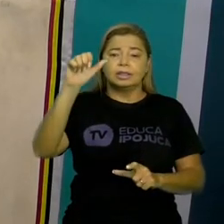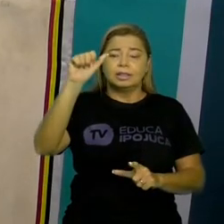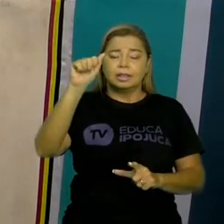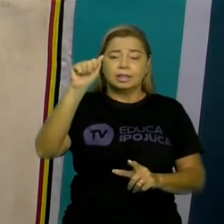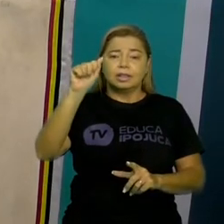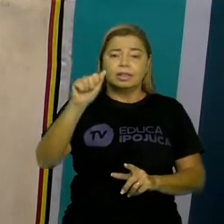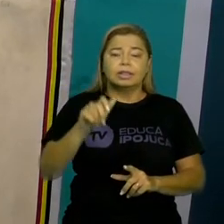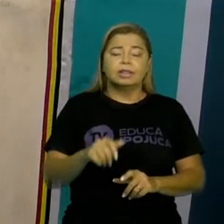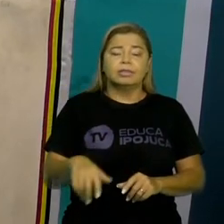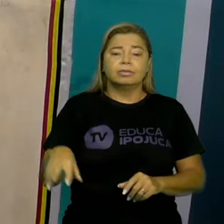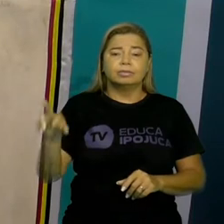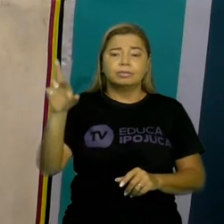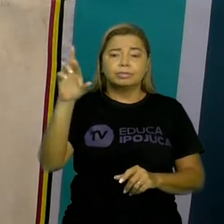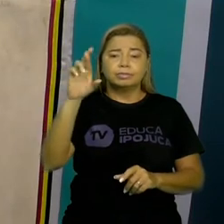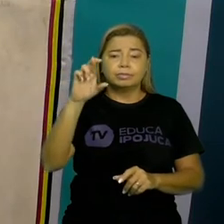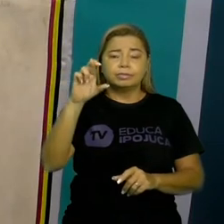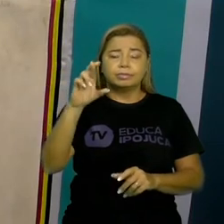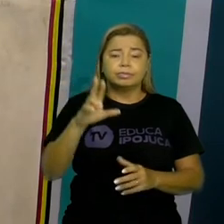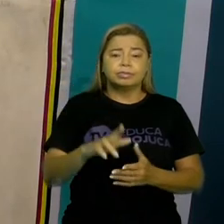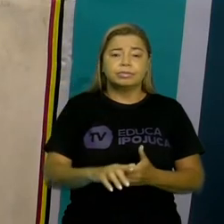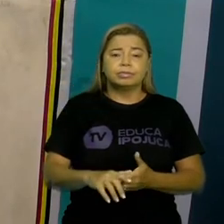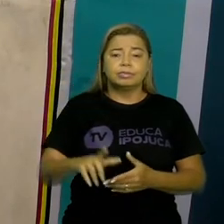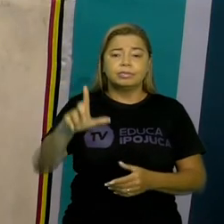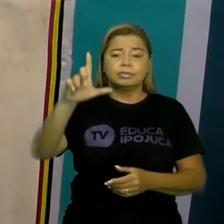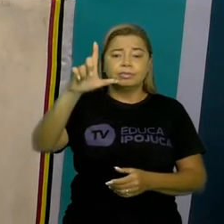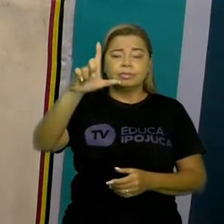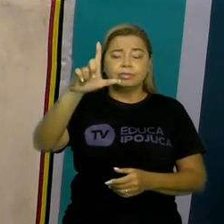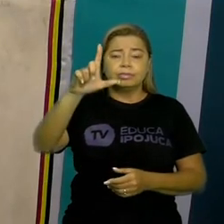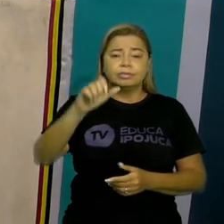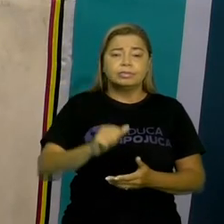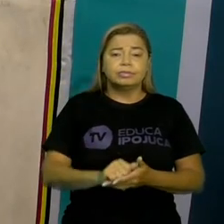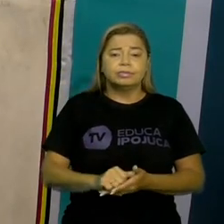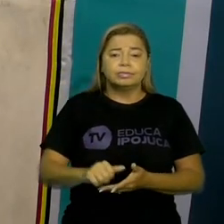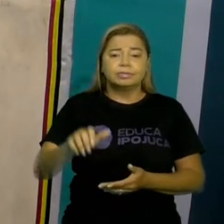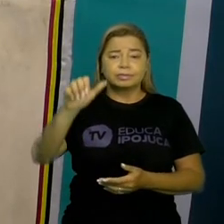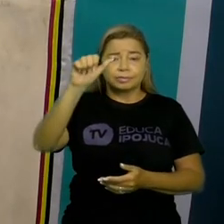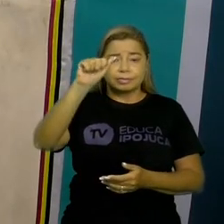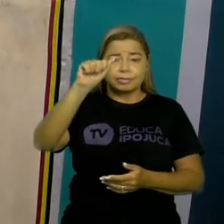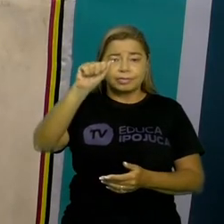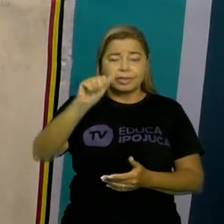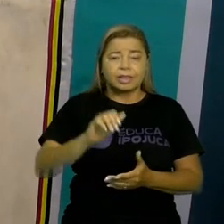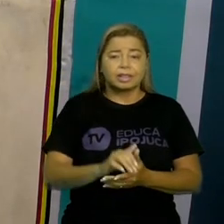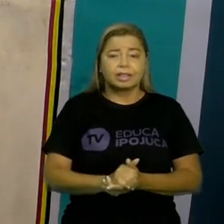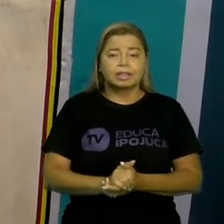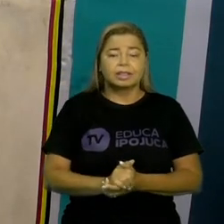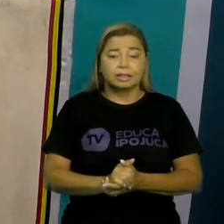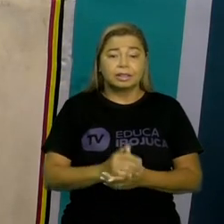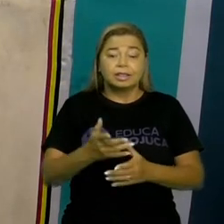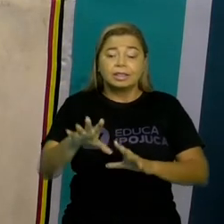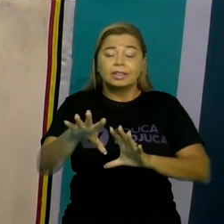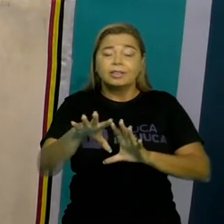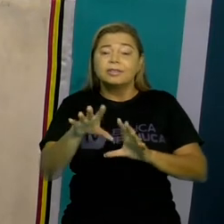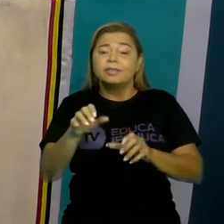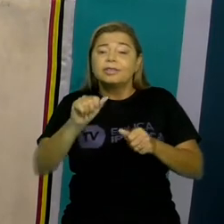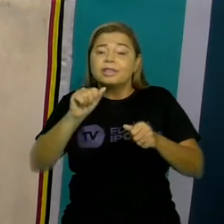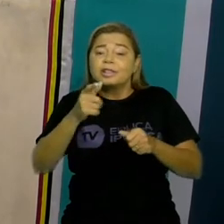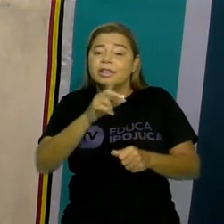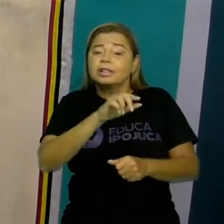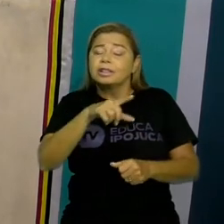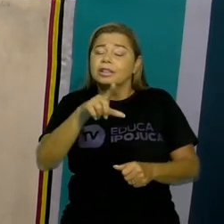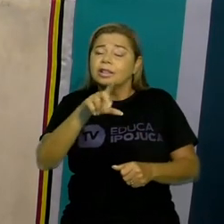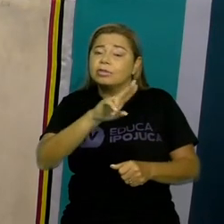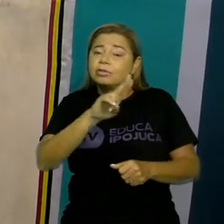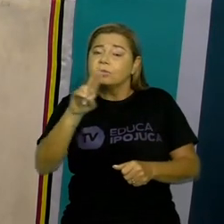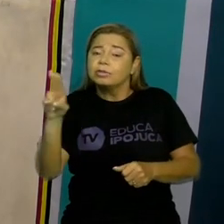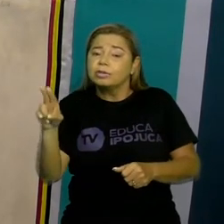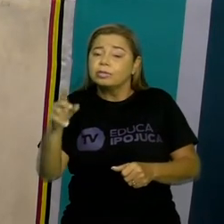letrinha R, letrinha L e letrinha A, que são as letras que formam o nome da